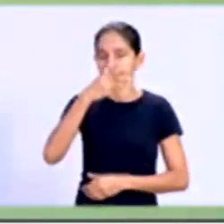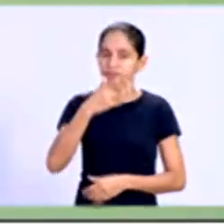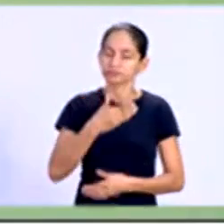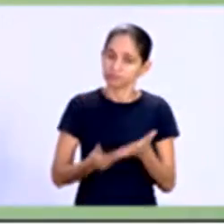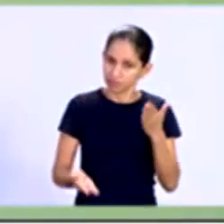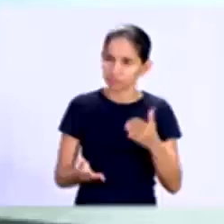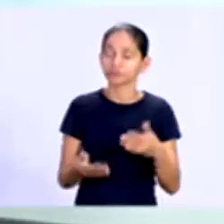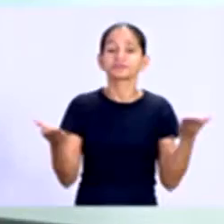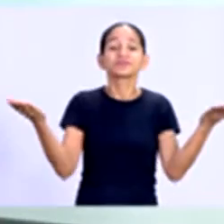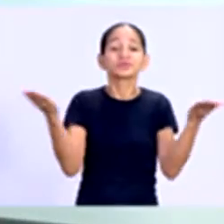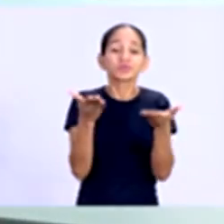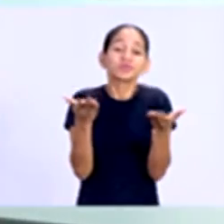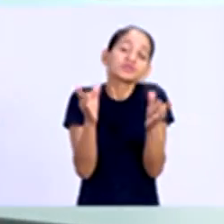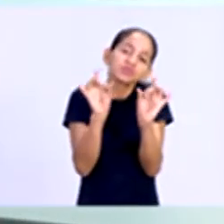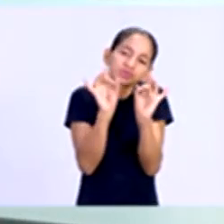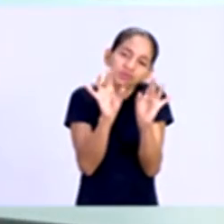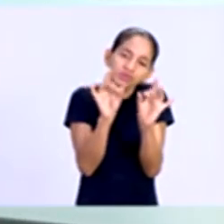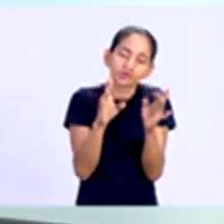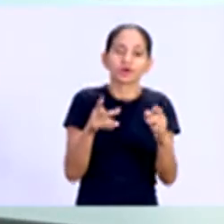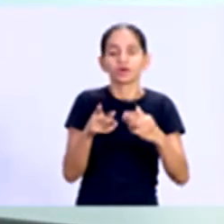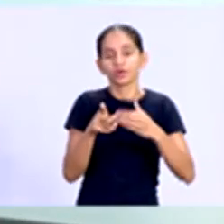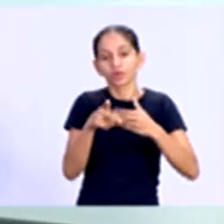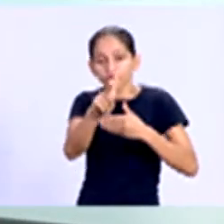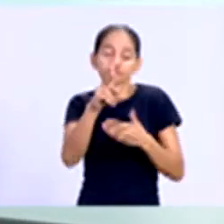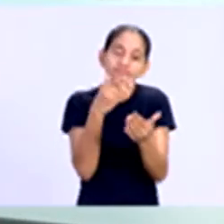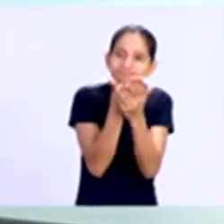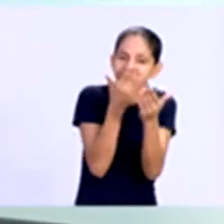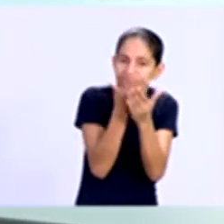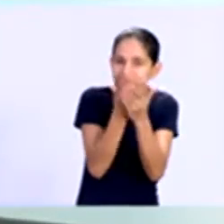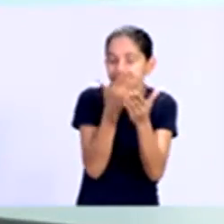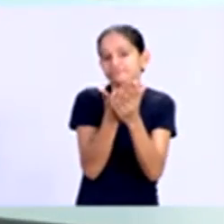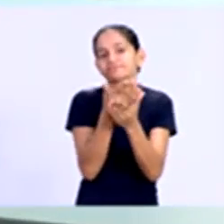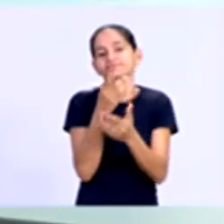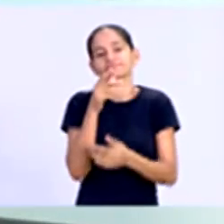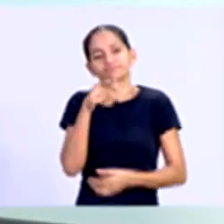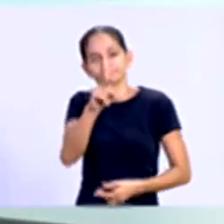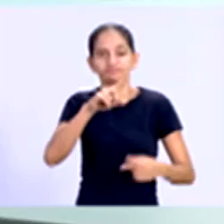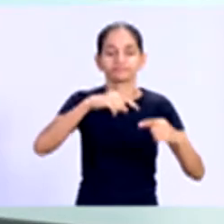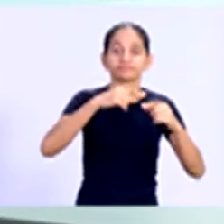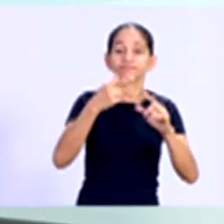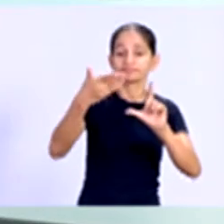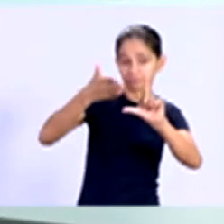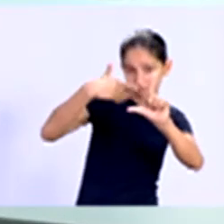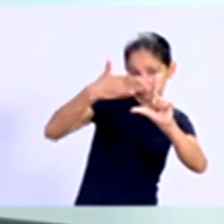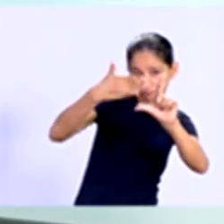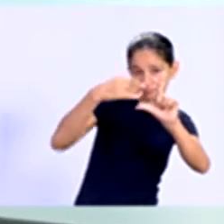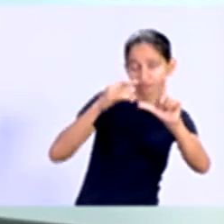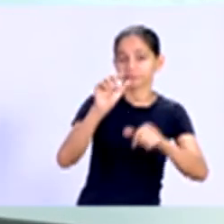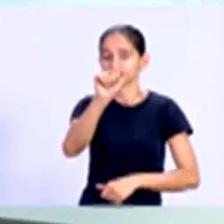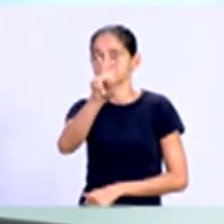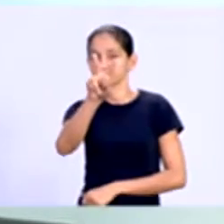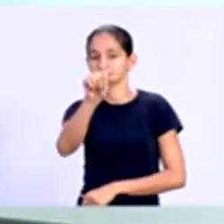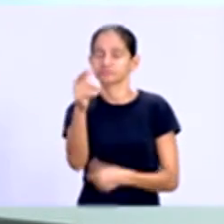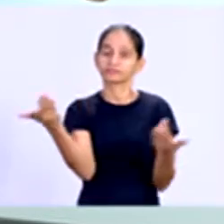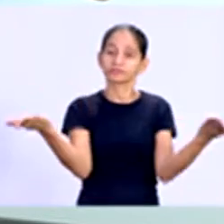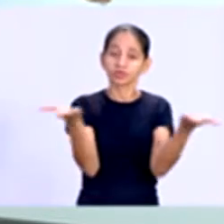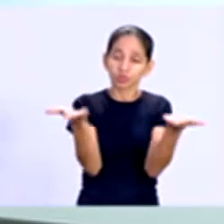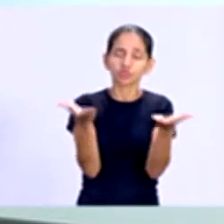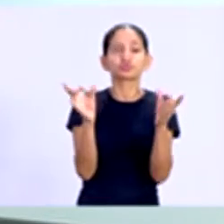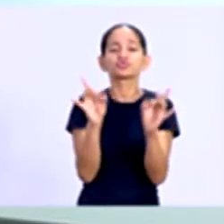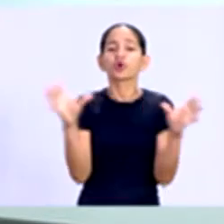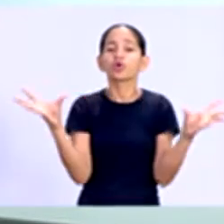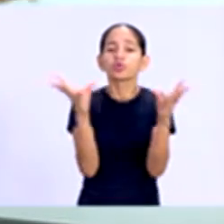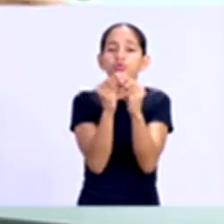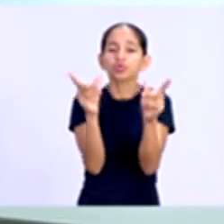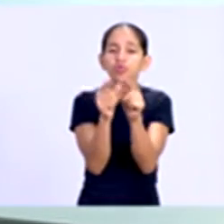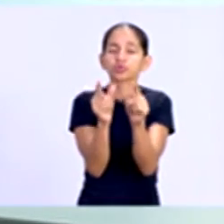Bom, por hoje é isso. Continuem estudando no ambiente virtual de aprendizagem. Aqui foi só um resumo da